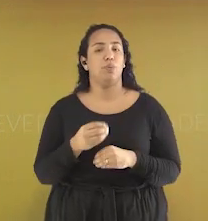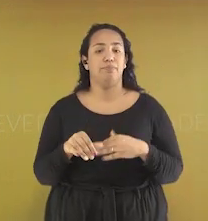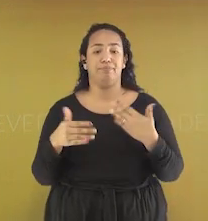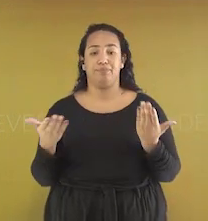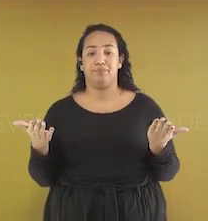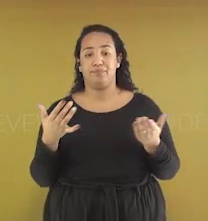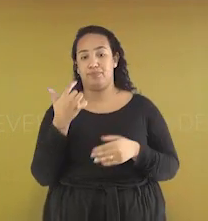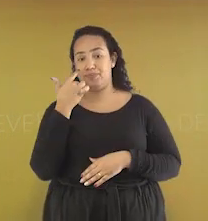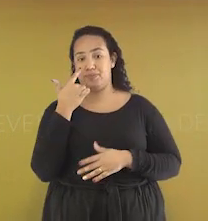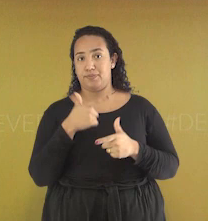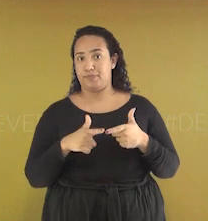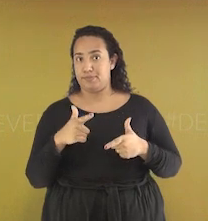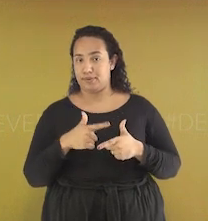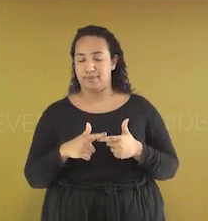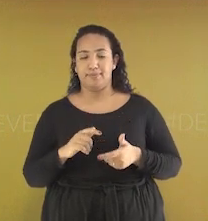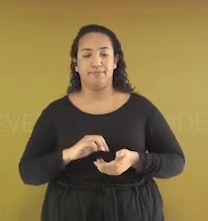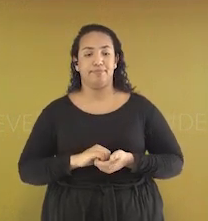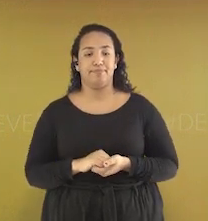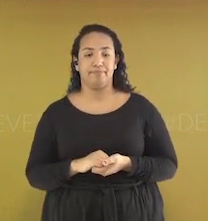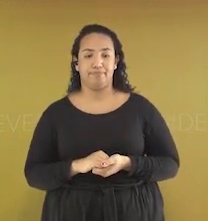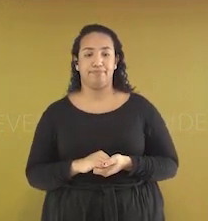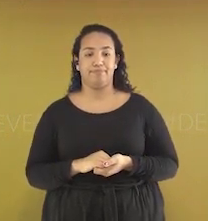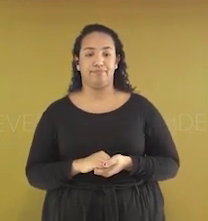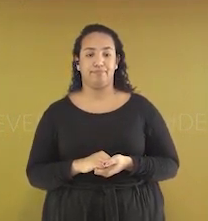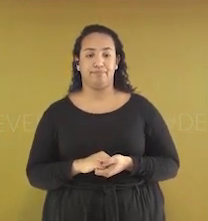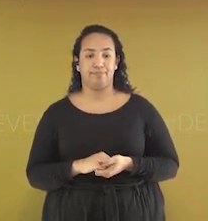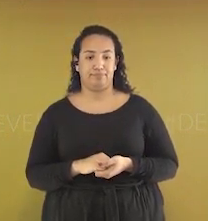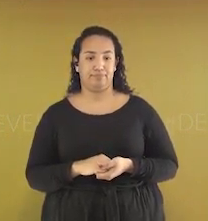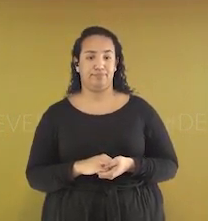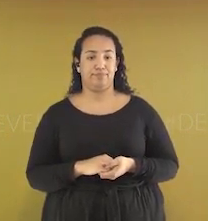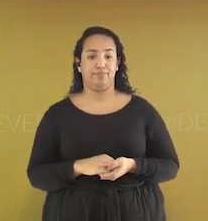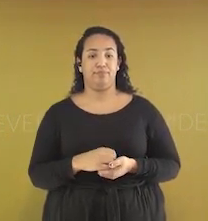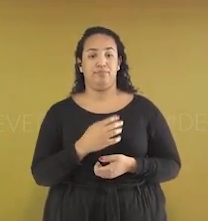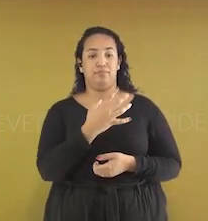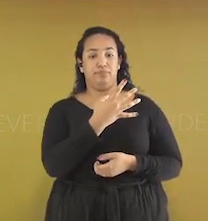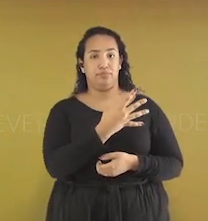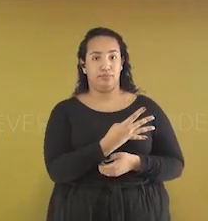podemos fazer isso? Veja essa situação.